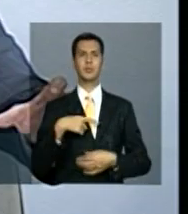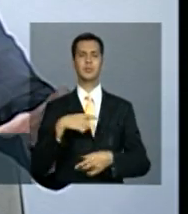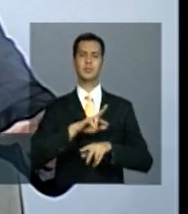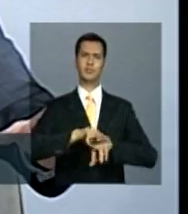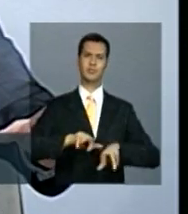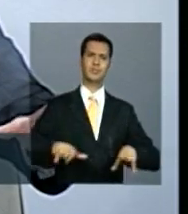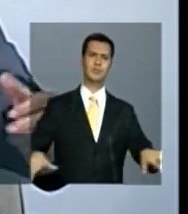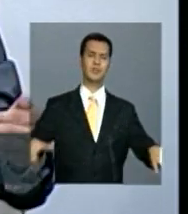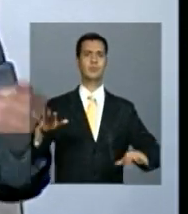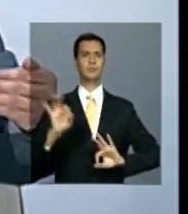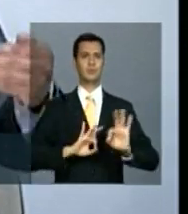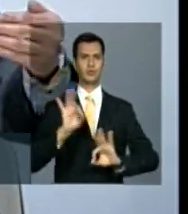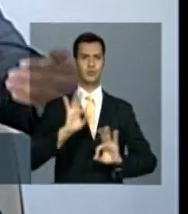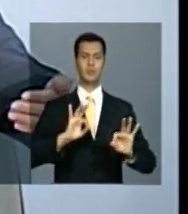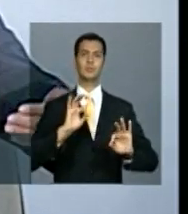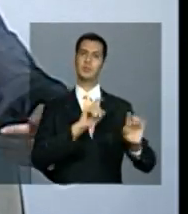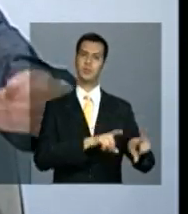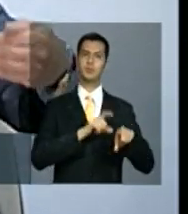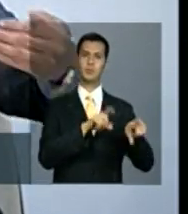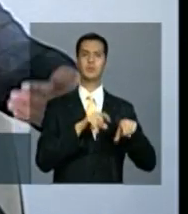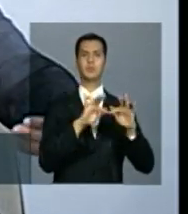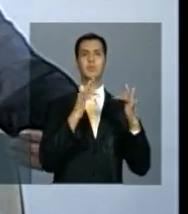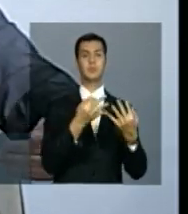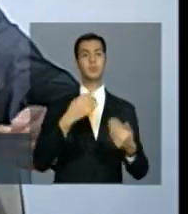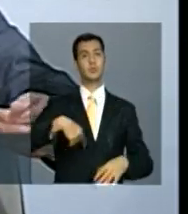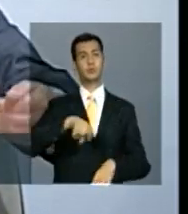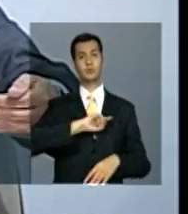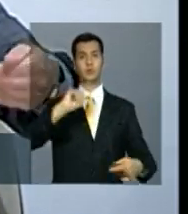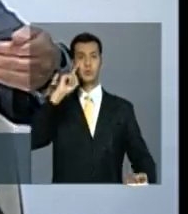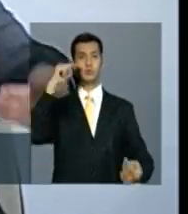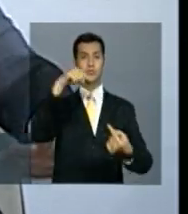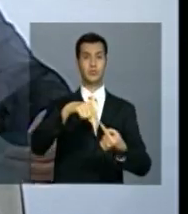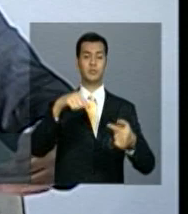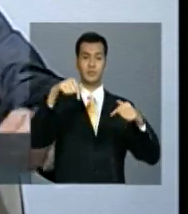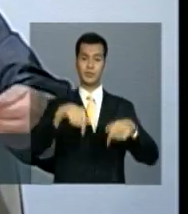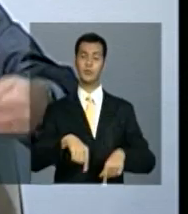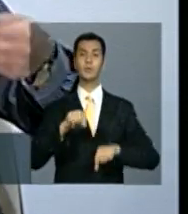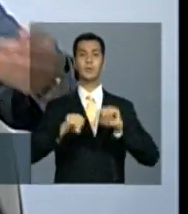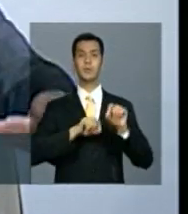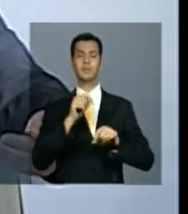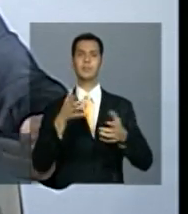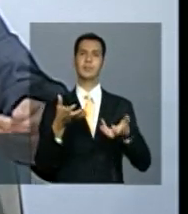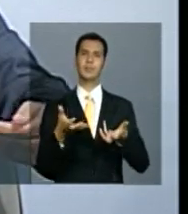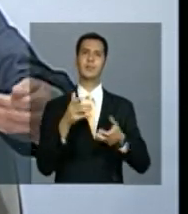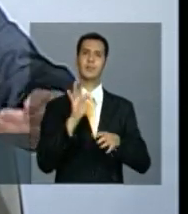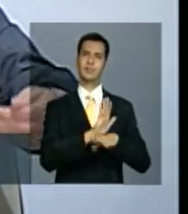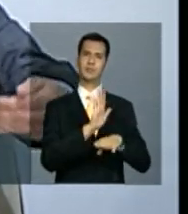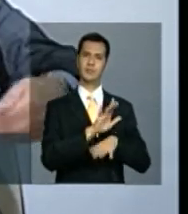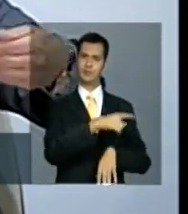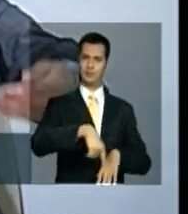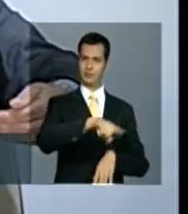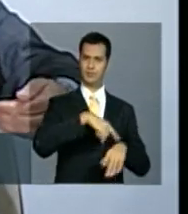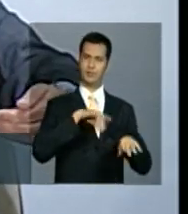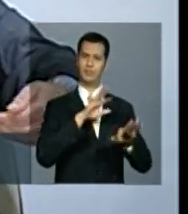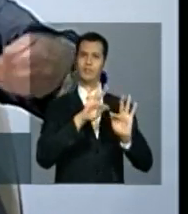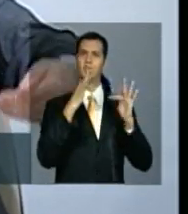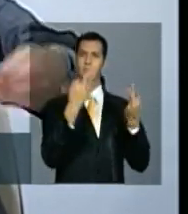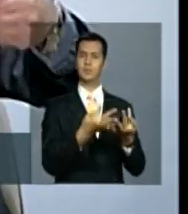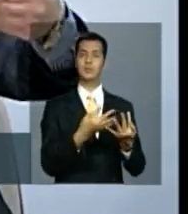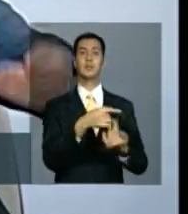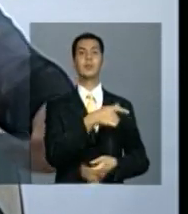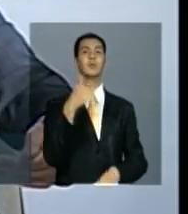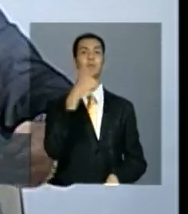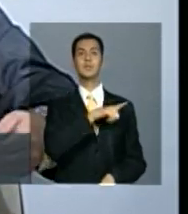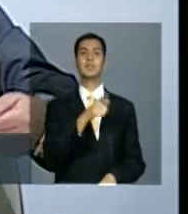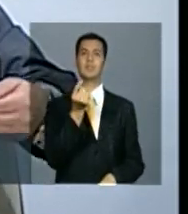apoio à Agricultura Familiar que o nosso objetivo aqui na inclusão produtiva no Brasil sem miséria que essas famílias ao eh receber